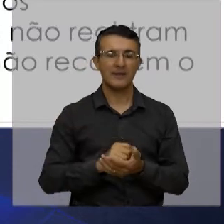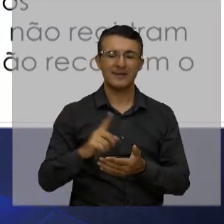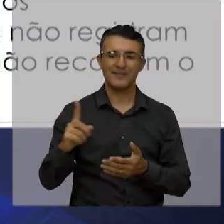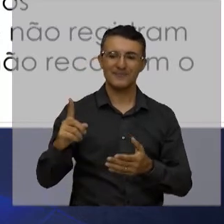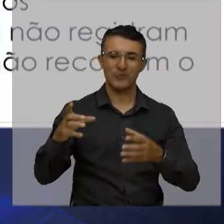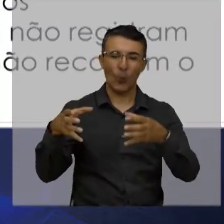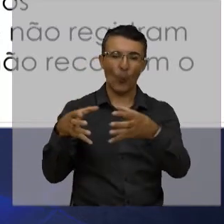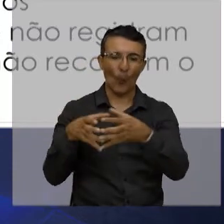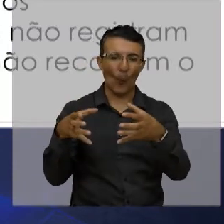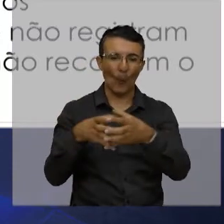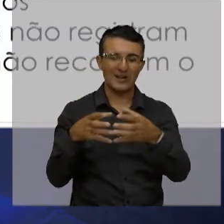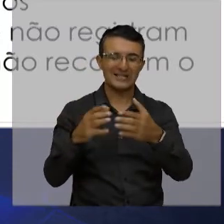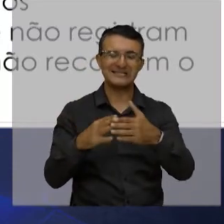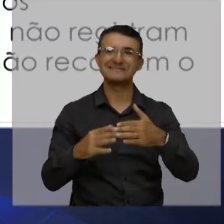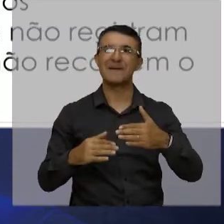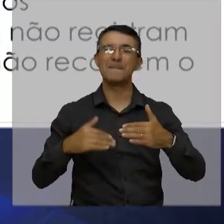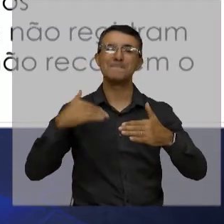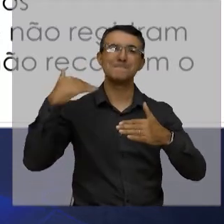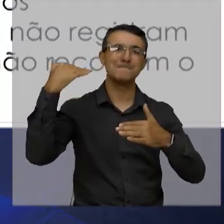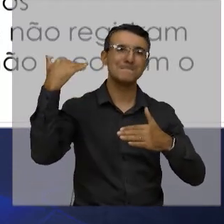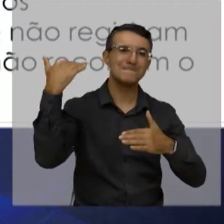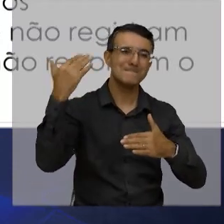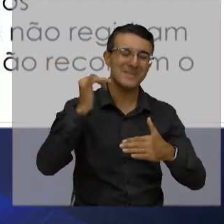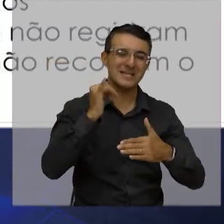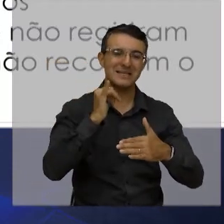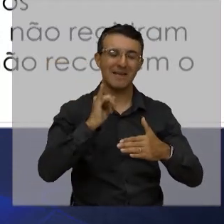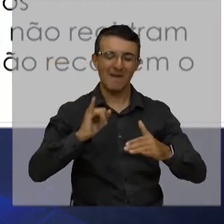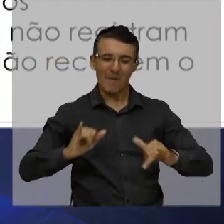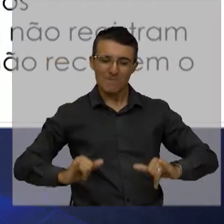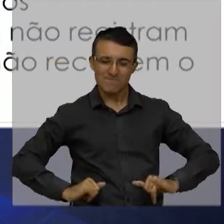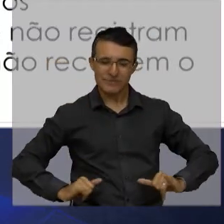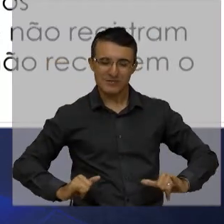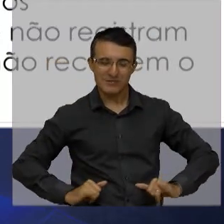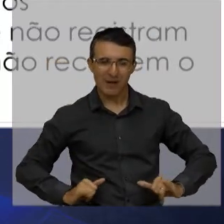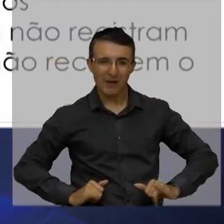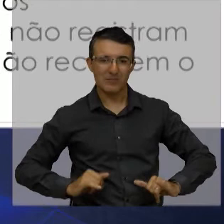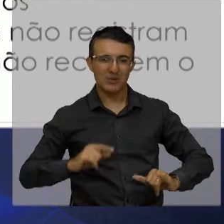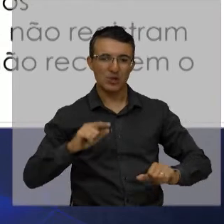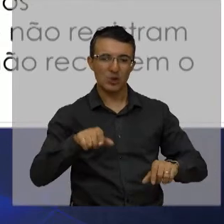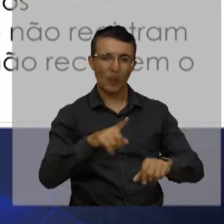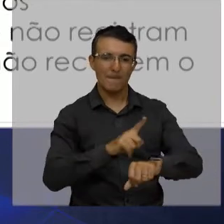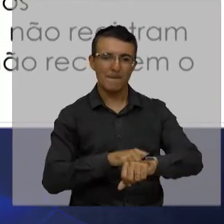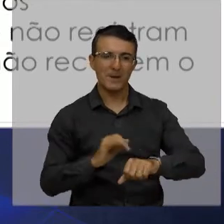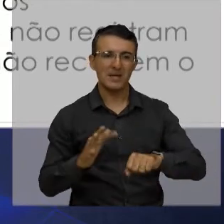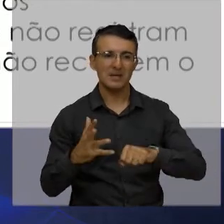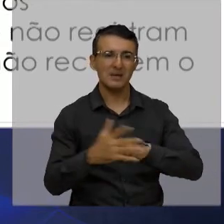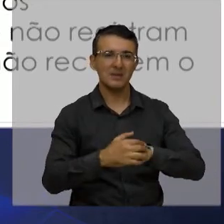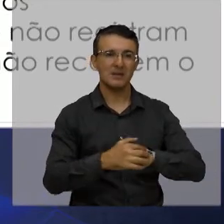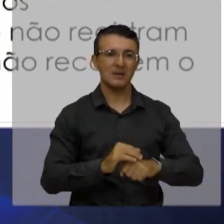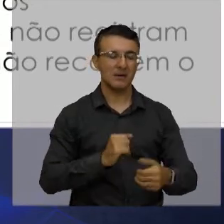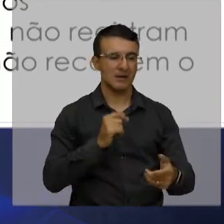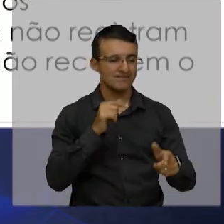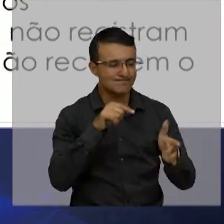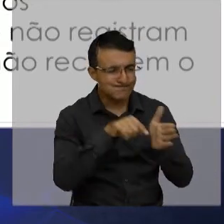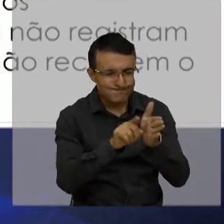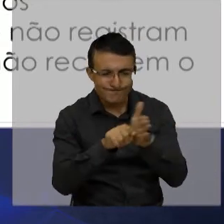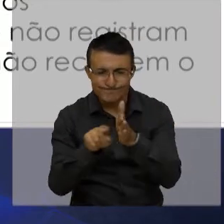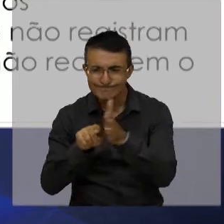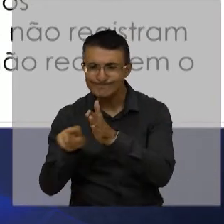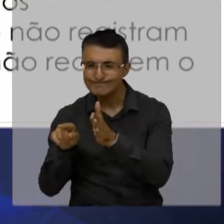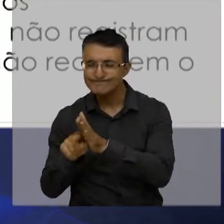mais afetadas na pandemia do coronavírus. De acordo com a pesquisa feita pelo Instituto